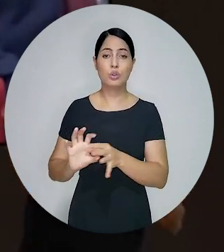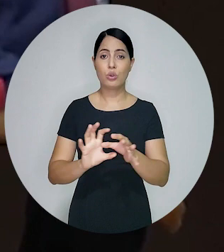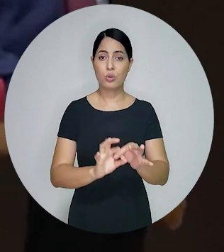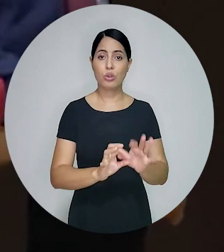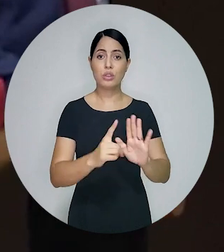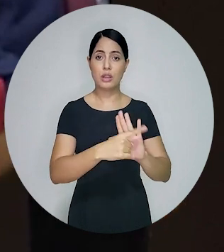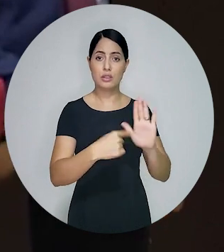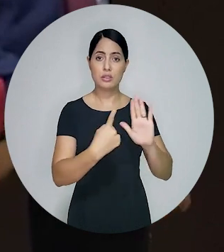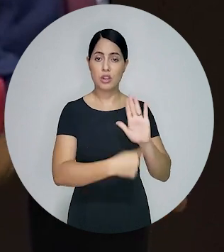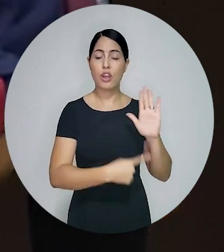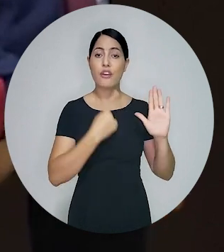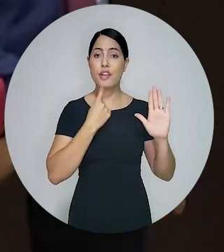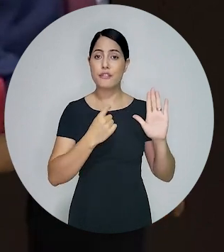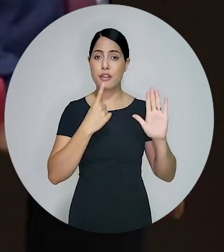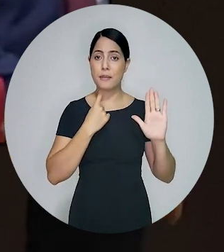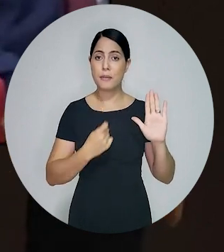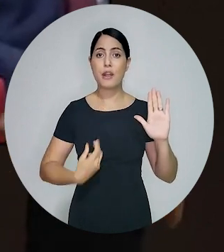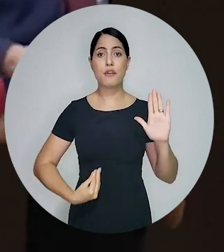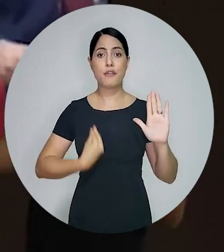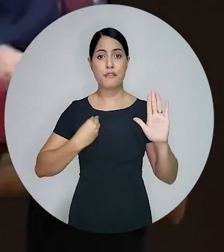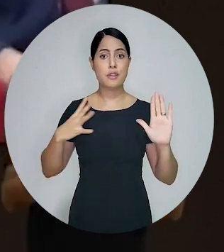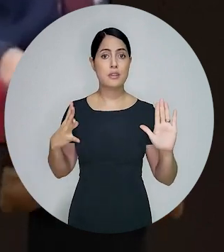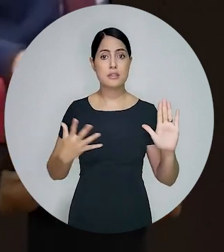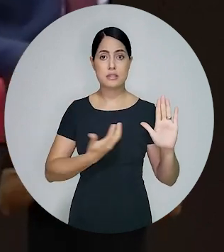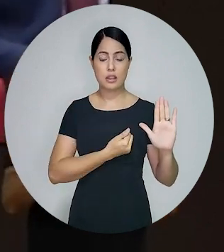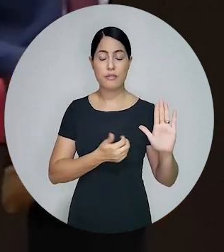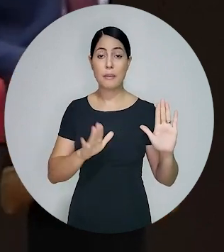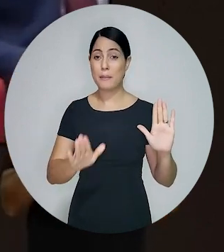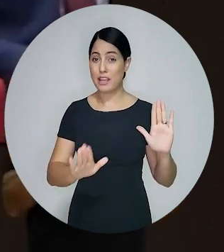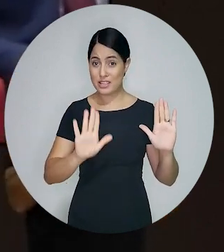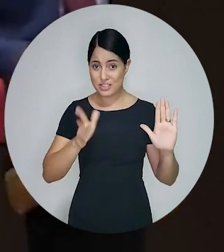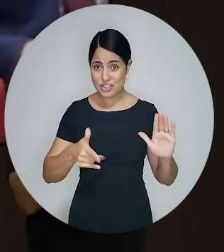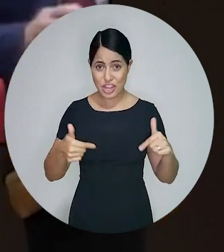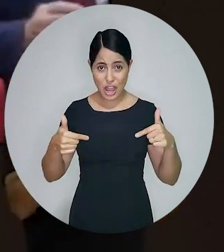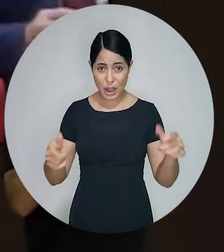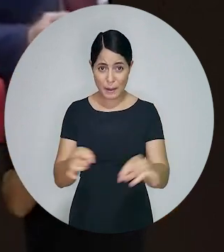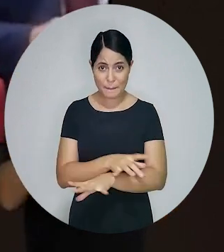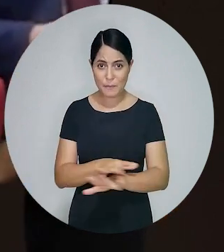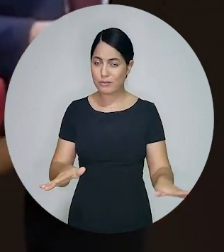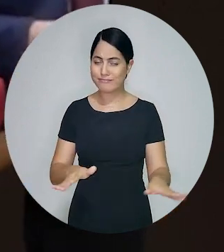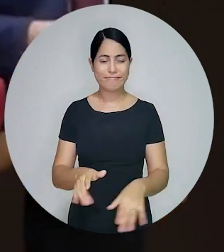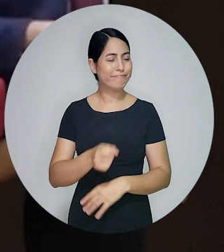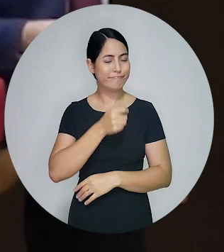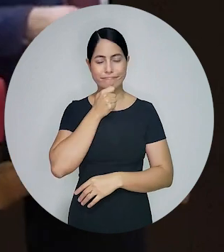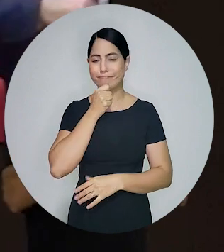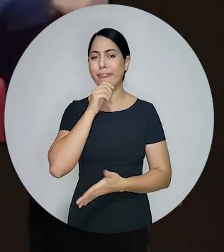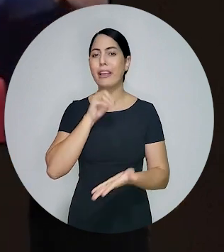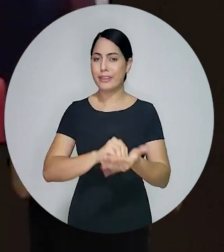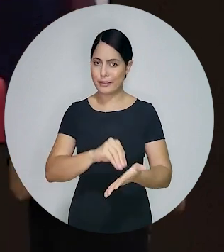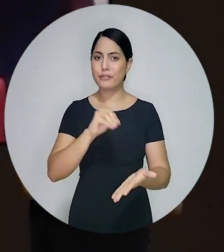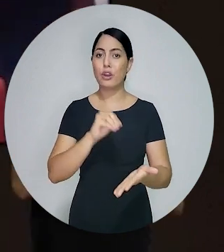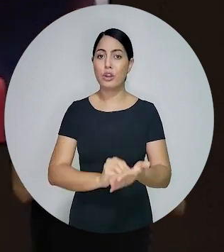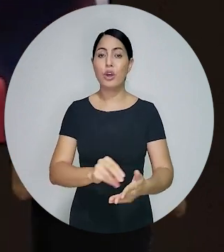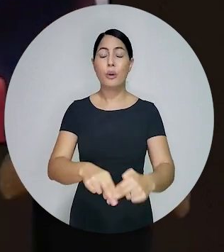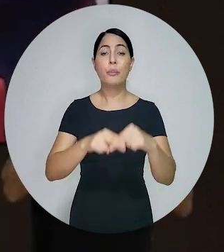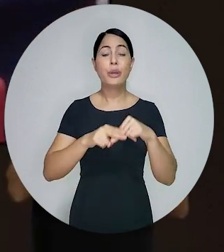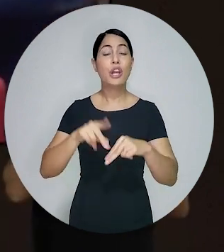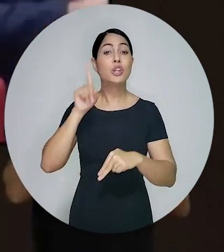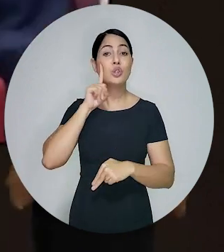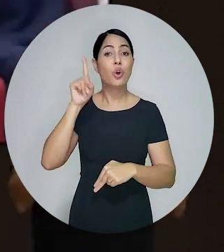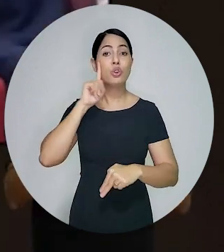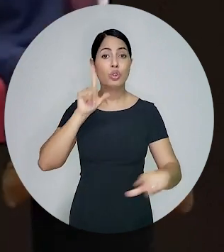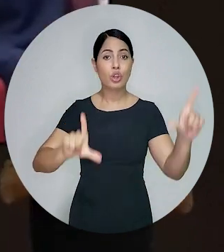de casos em que a campanha Sinal Vermelho, em que o X vermelho foi utilizado para salvamento de vidas, mas ainda não é suficiente, porque